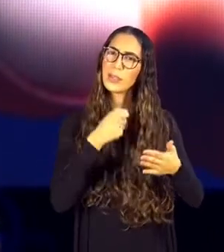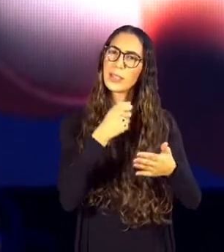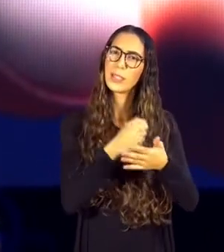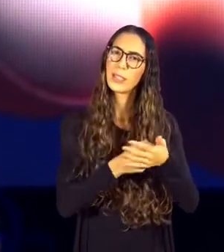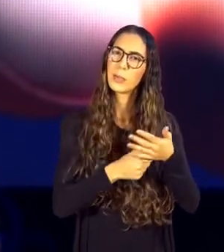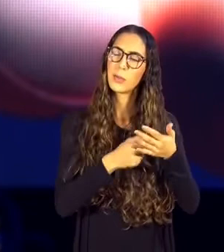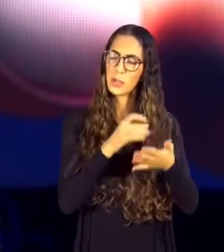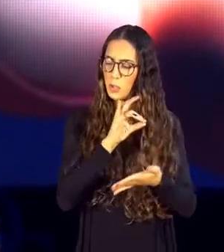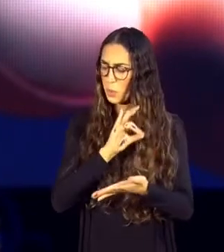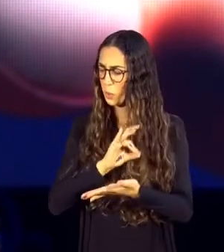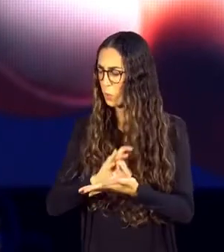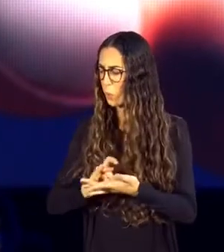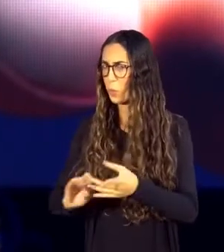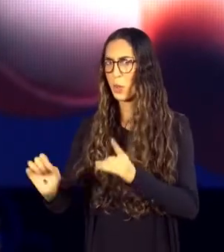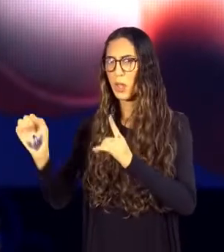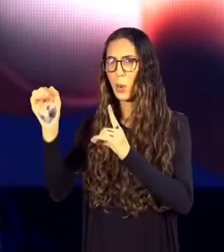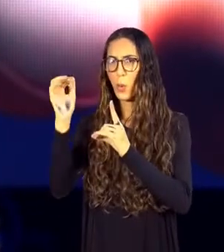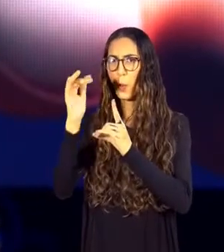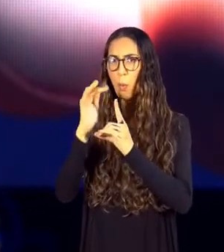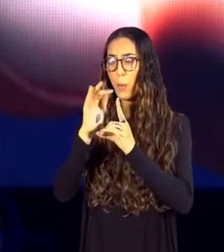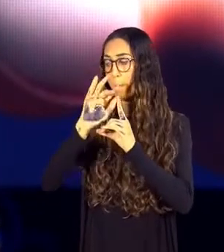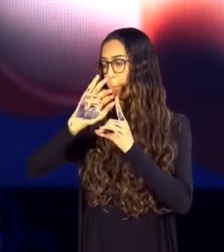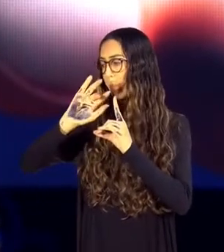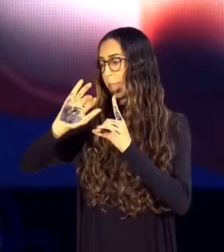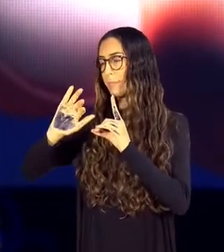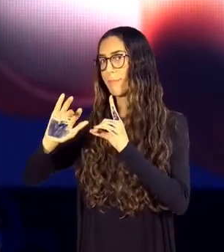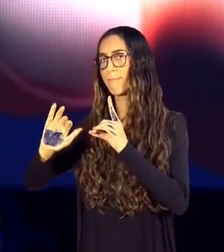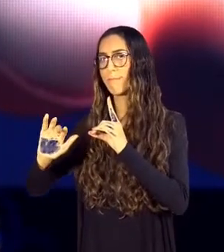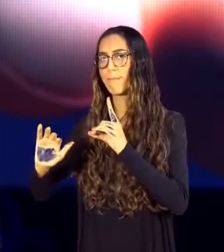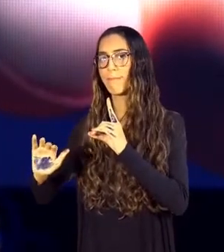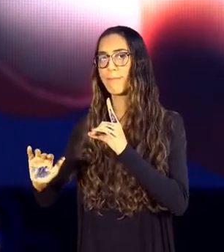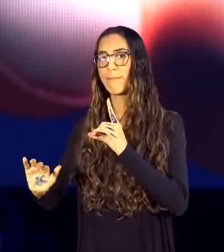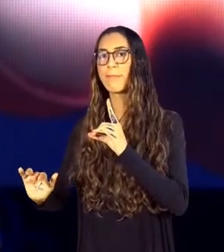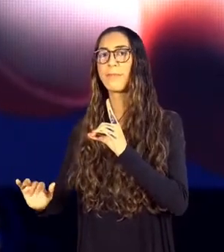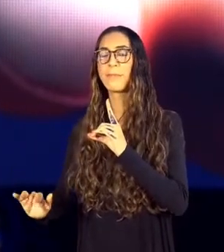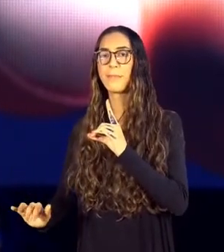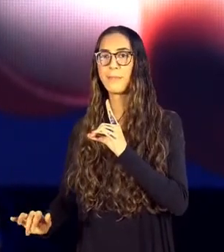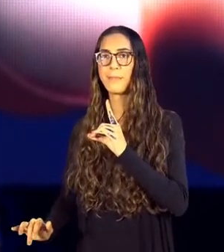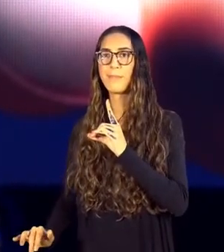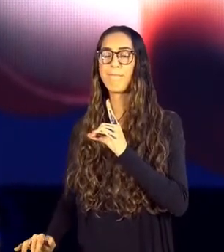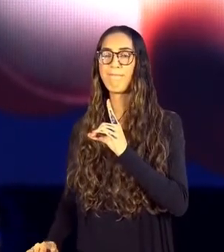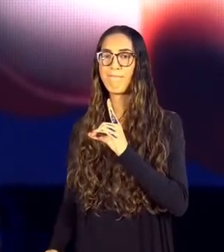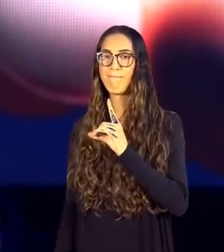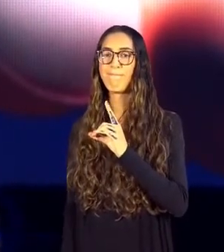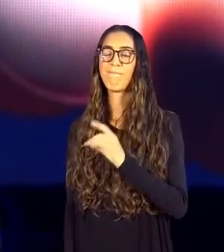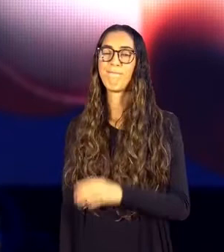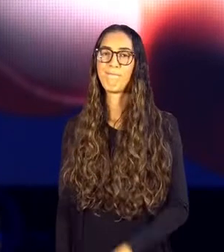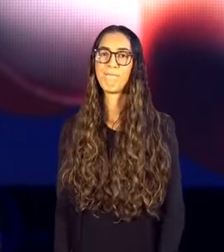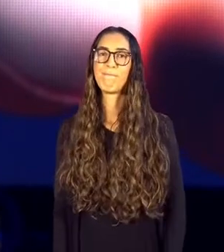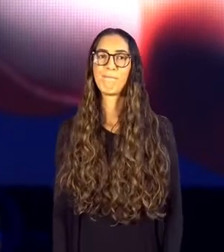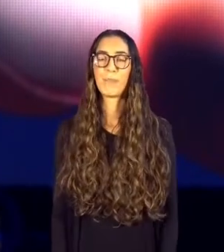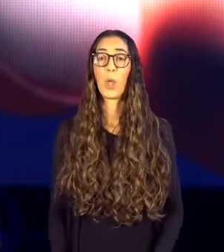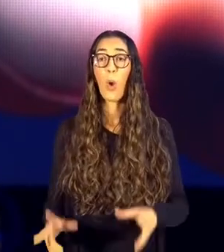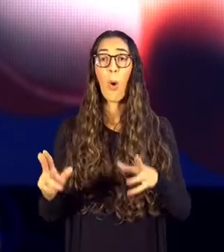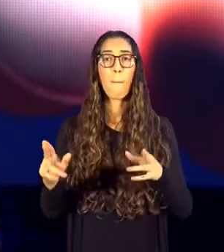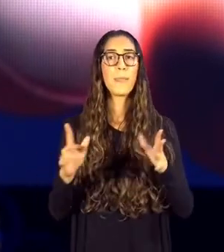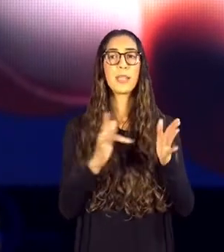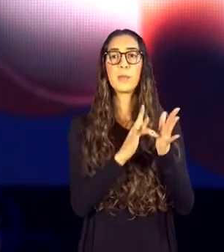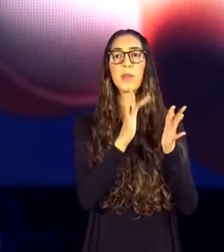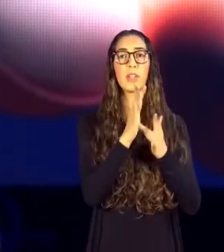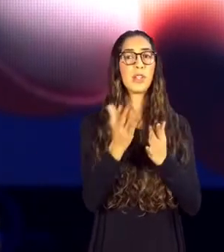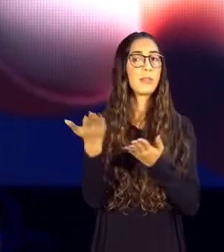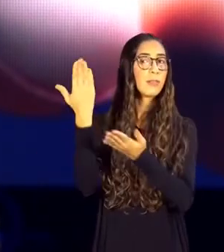fortalezas são construídas por mentiras de Satanás. E Jesus combateu a Satanás com a sua palavra.